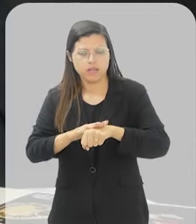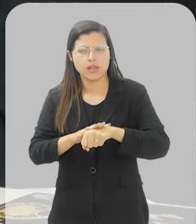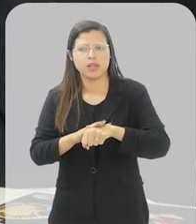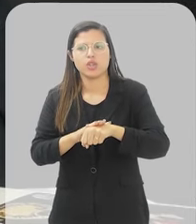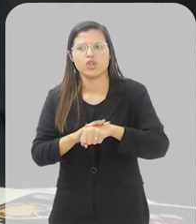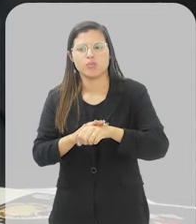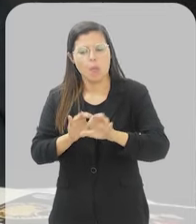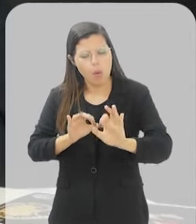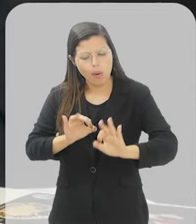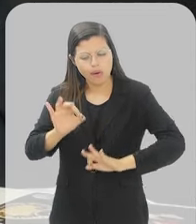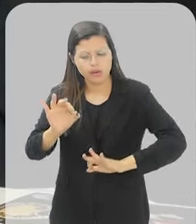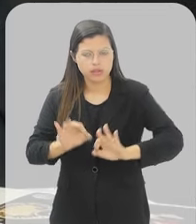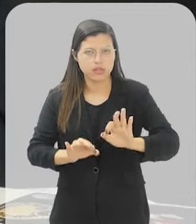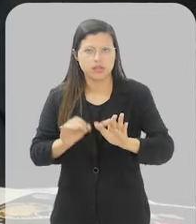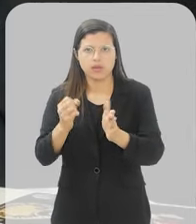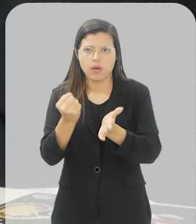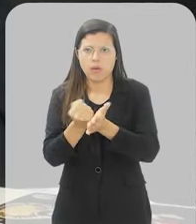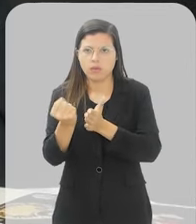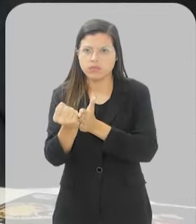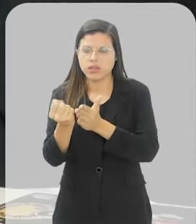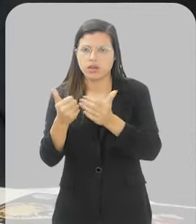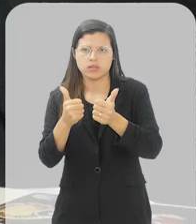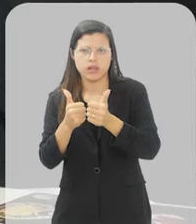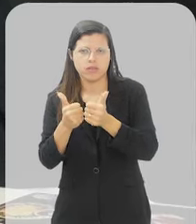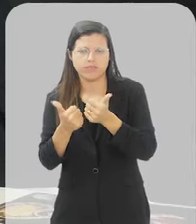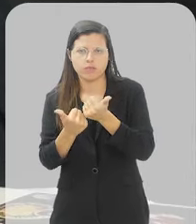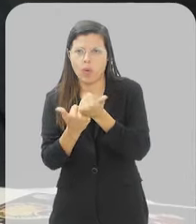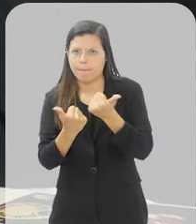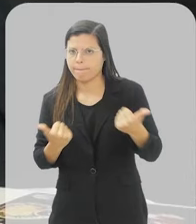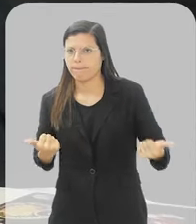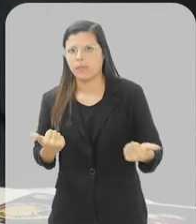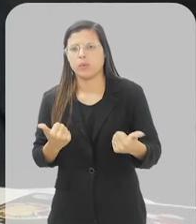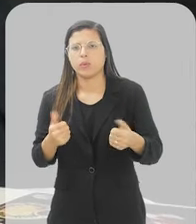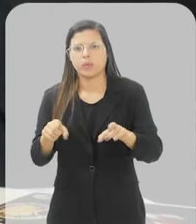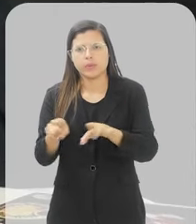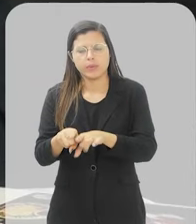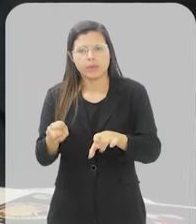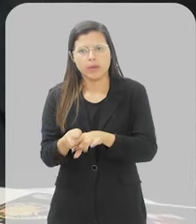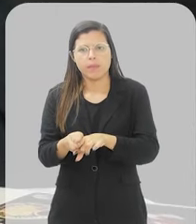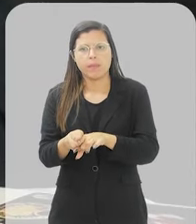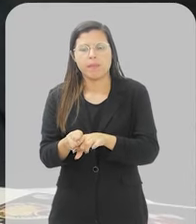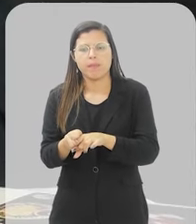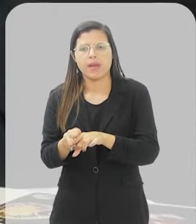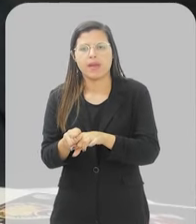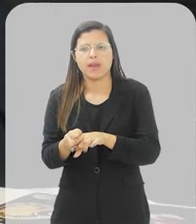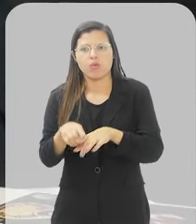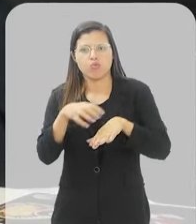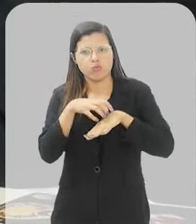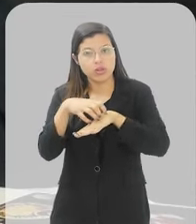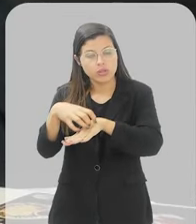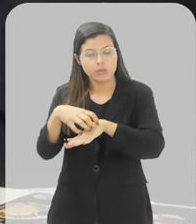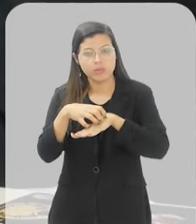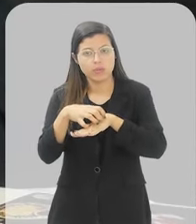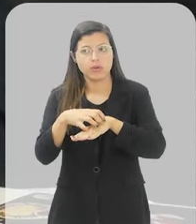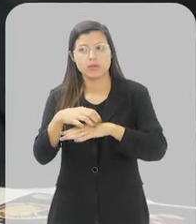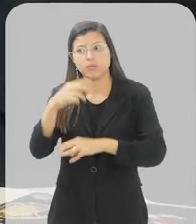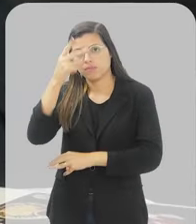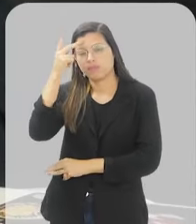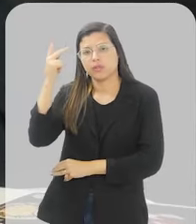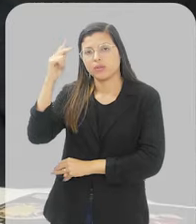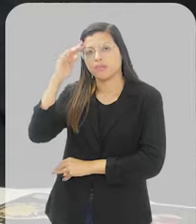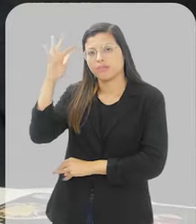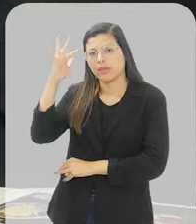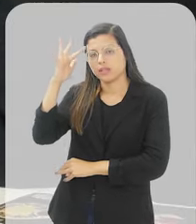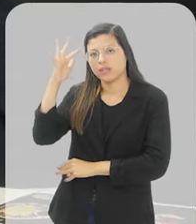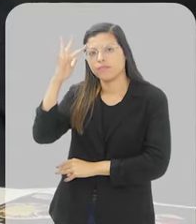própria logística, ele contrata os apoios, ele contrata o transporte. Então, as pessoas imaginam que o destaque, evidente, que